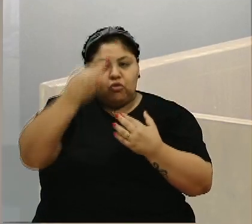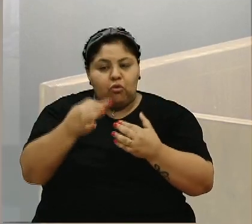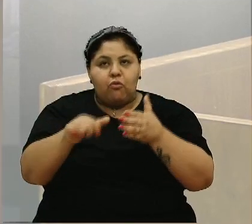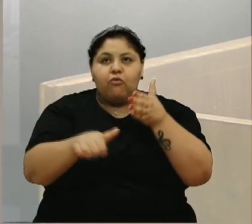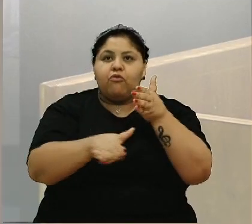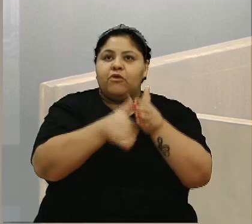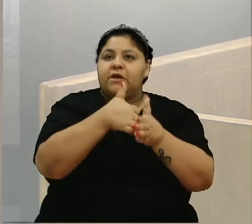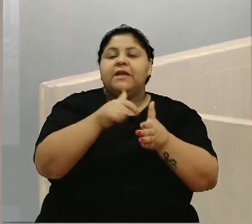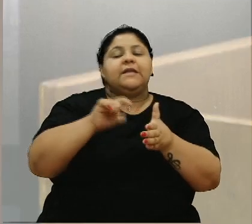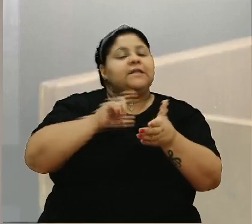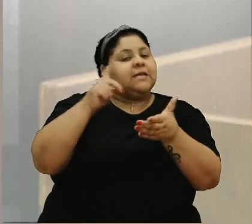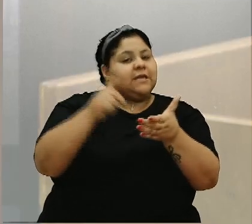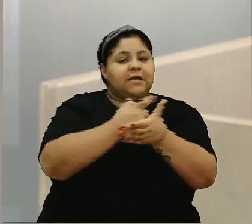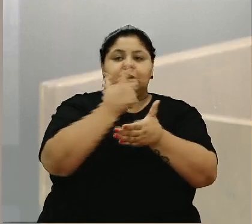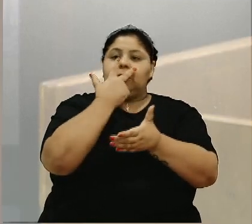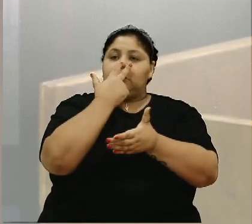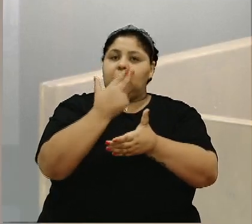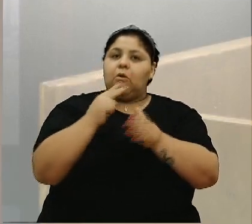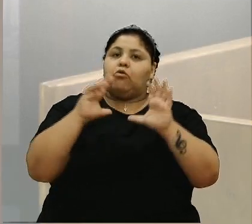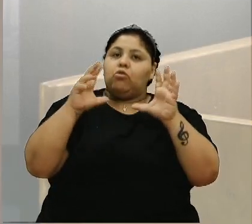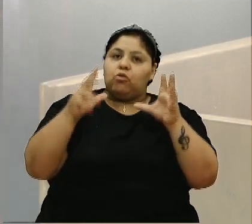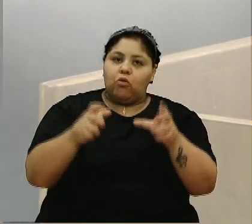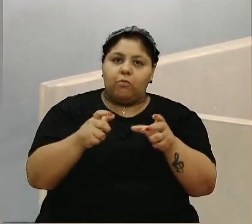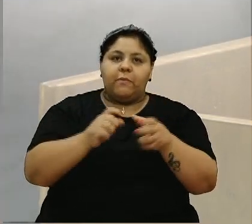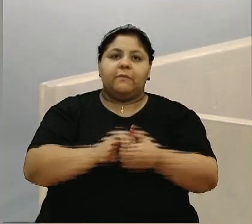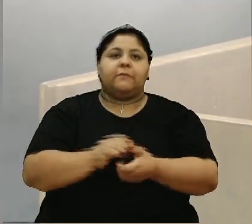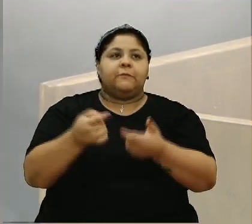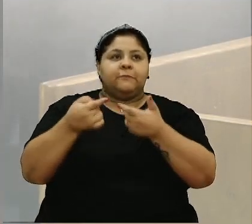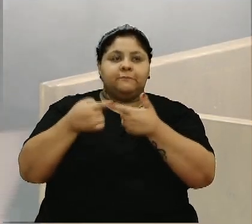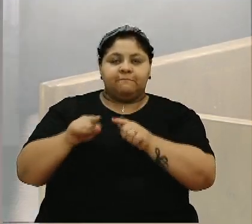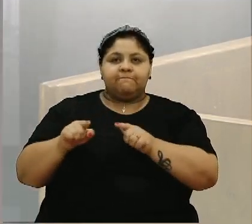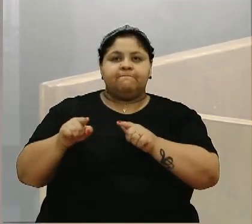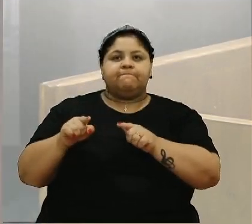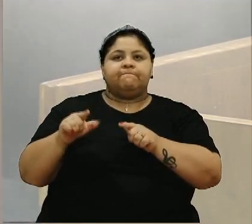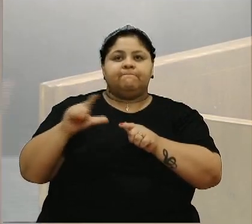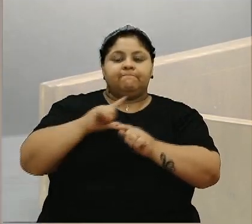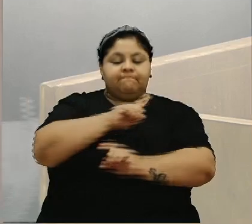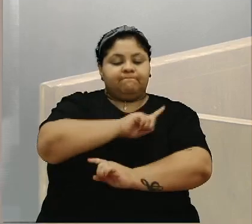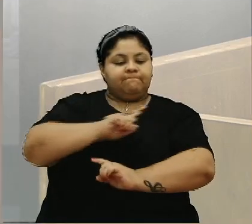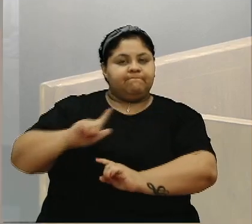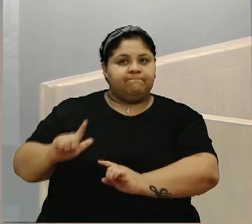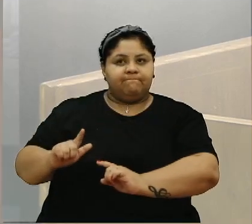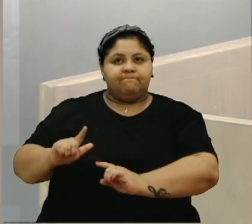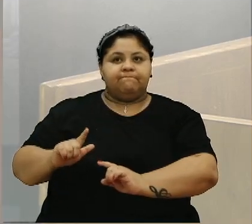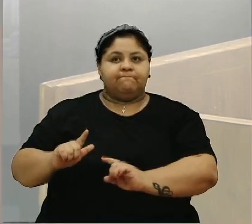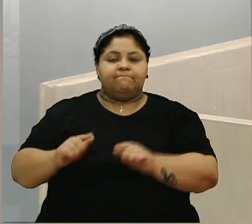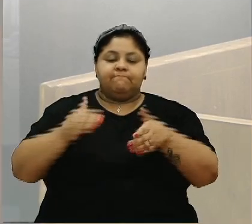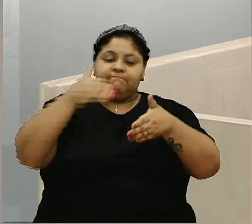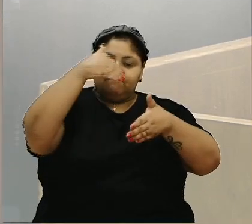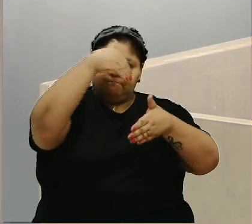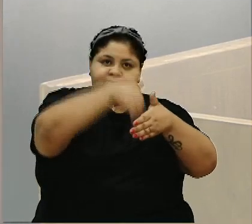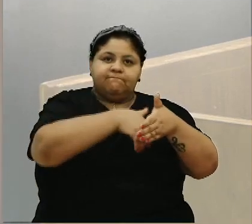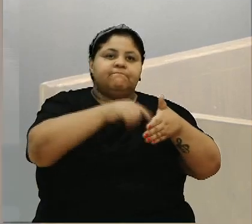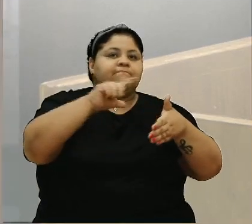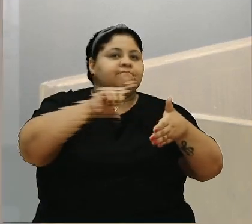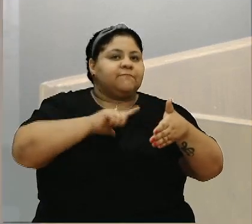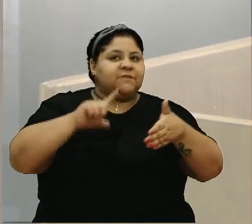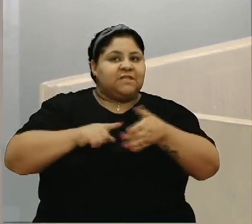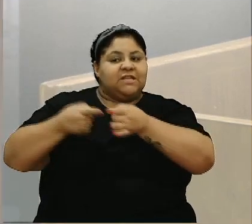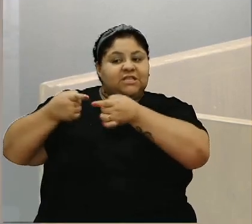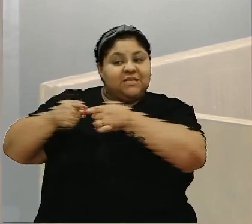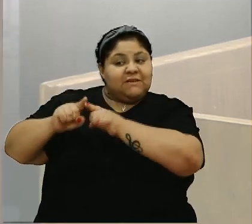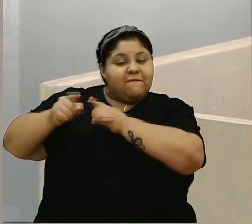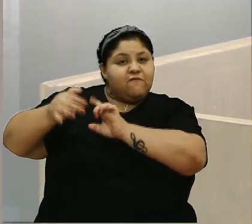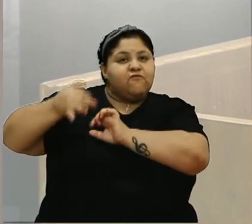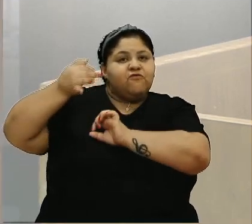como todos teriam, como todos terão, mas certamente é um governo que está reeleito e tem grandes desafios pela